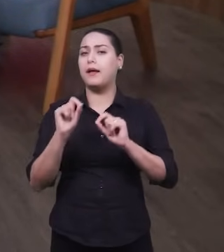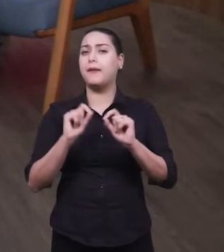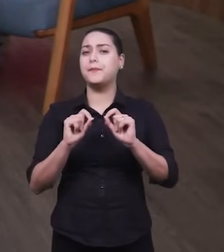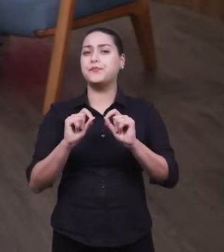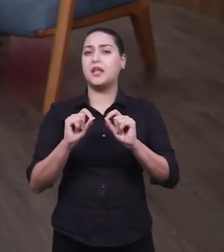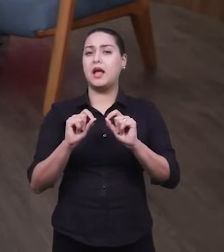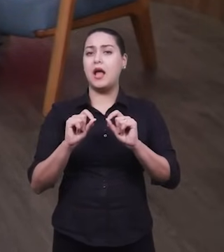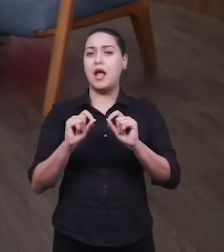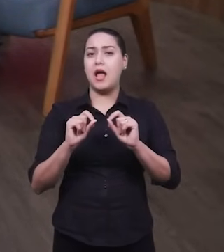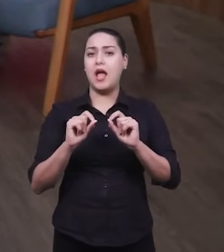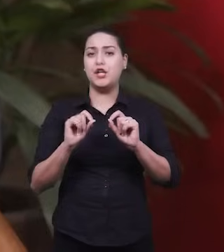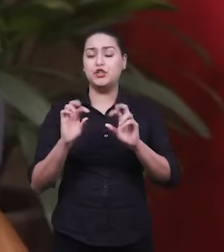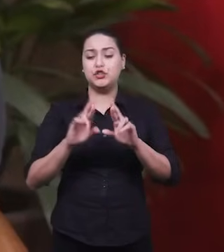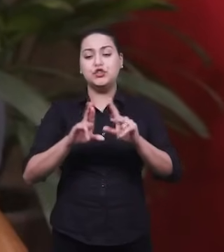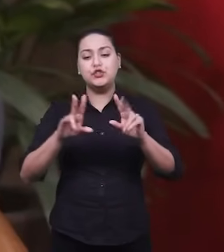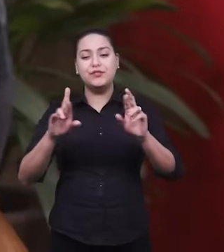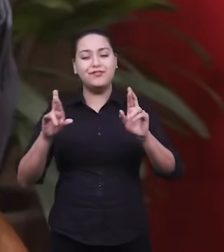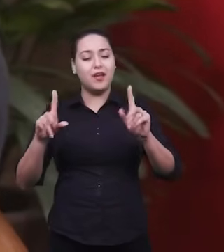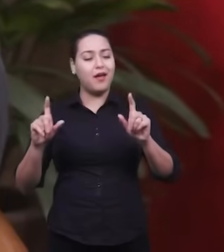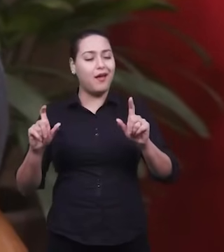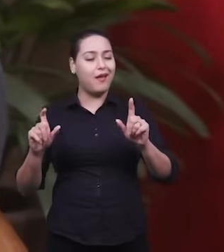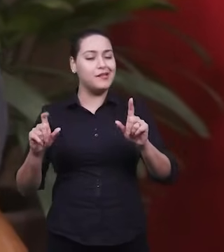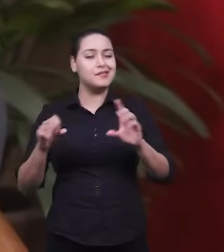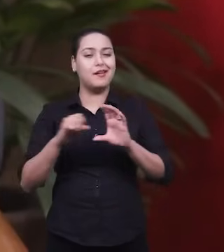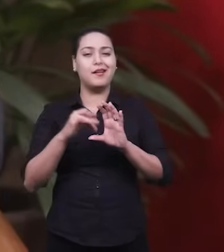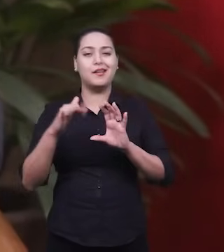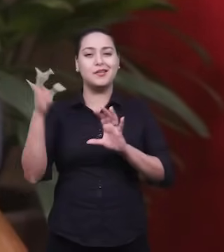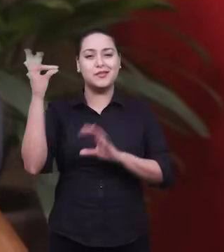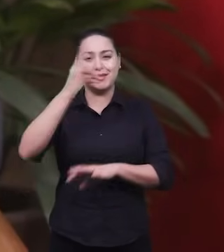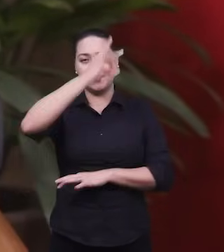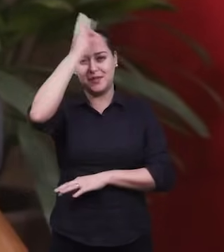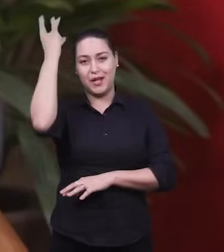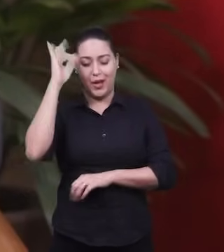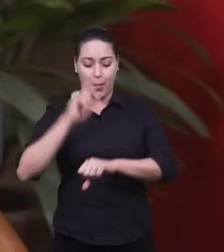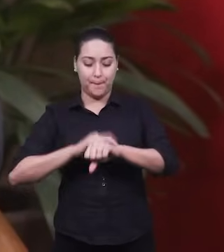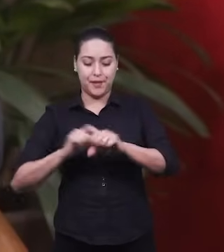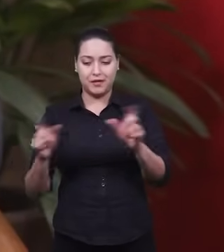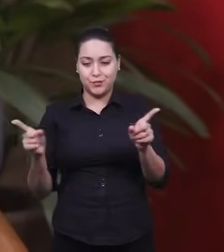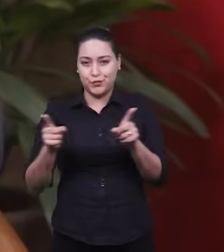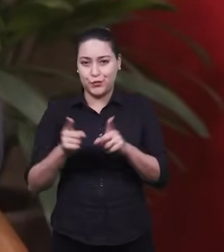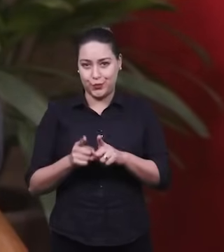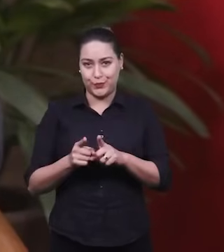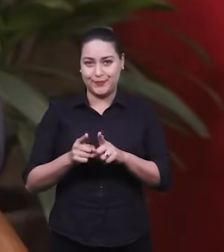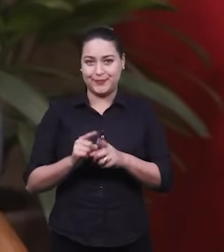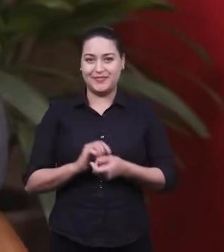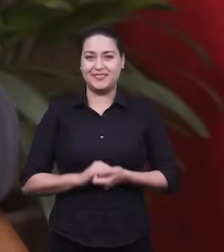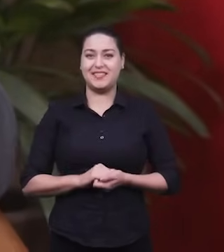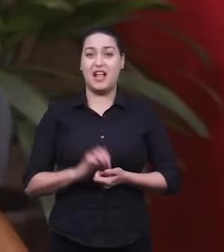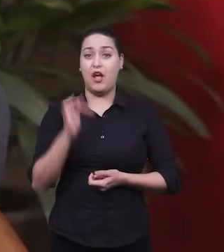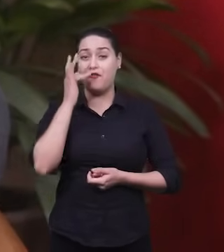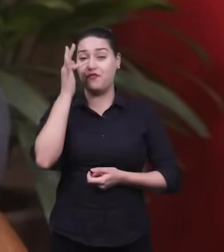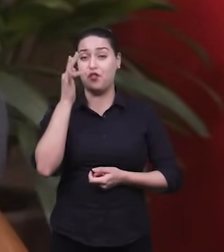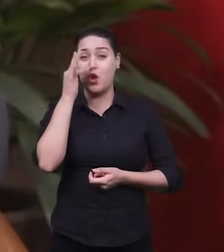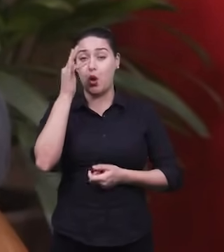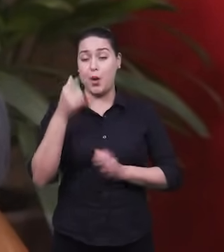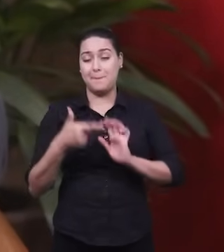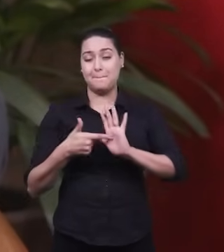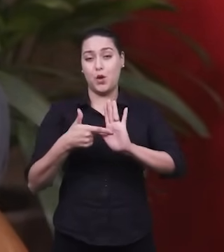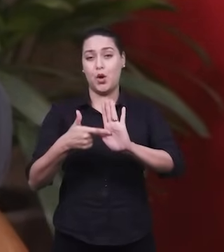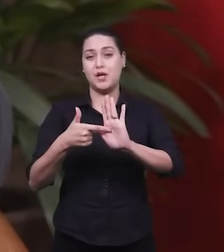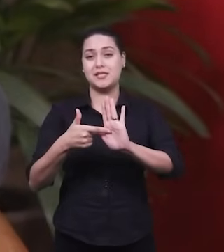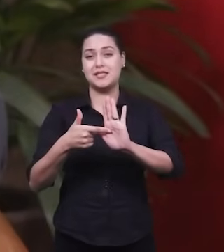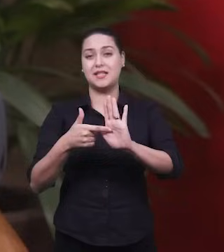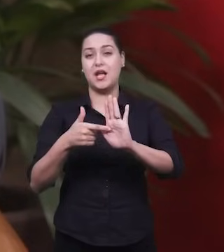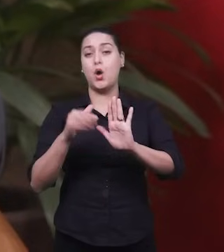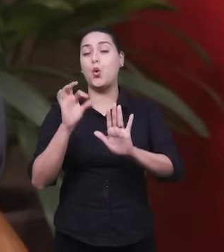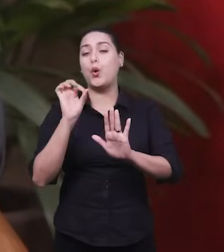Espírito Santo em Cantares são inúmeras, mas nosso tempo é curto. Então, essas flores falam dos dons,